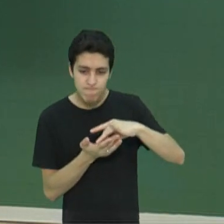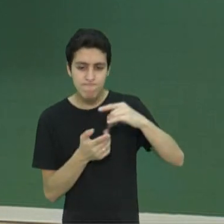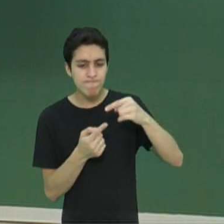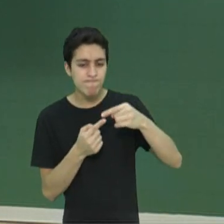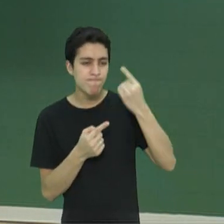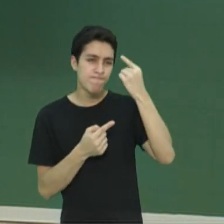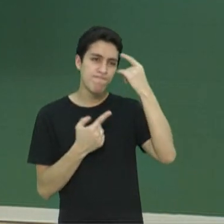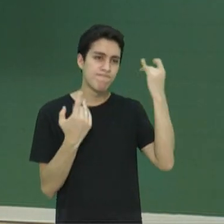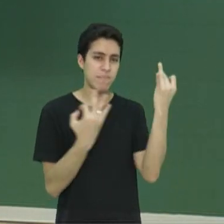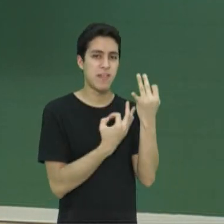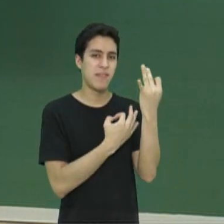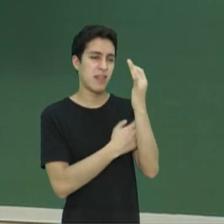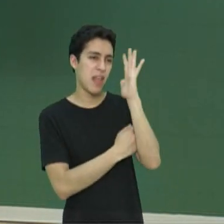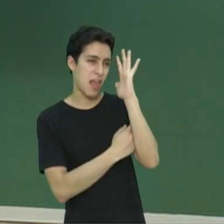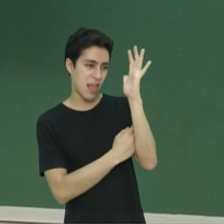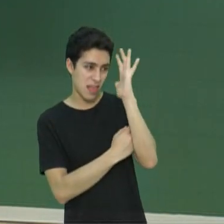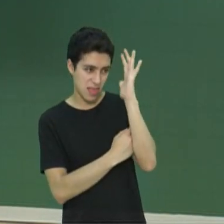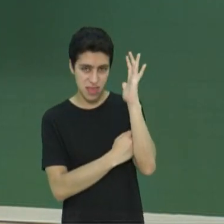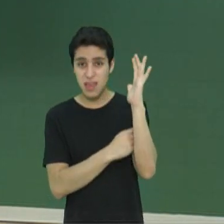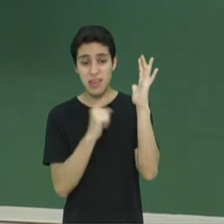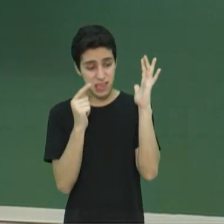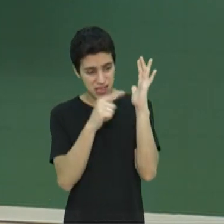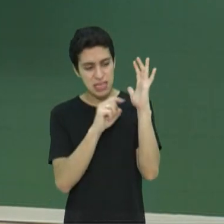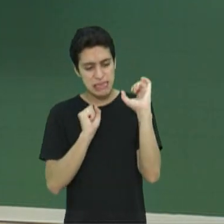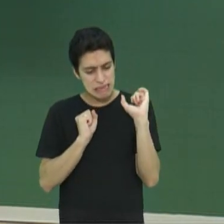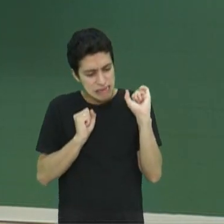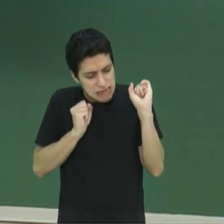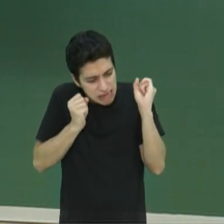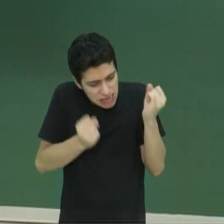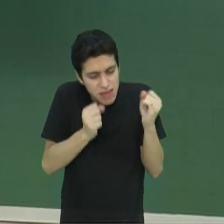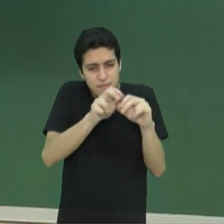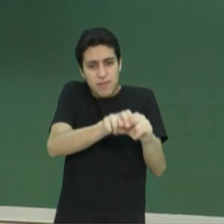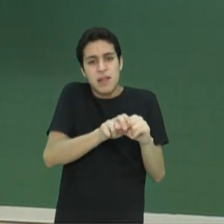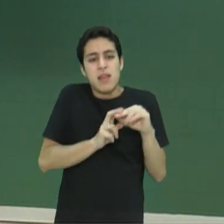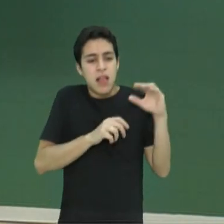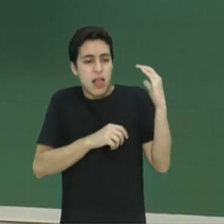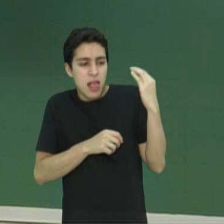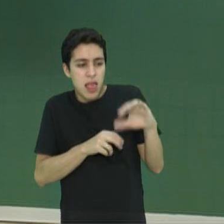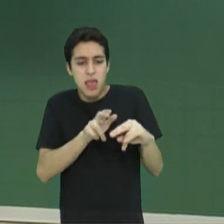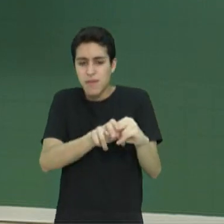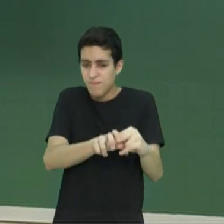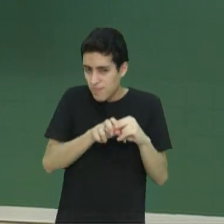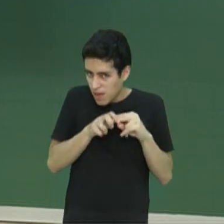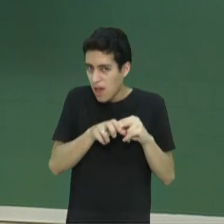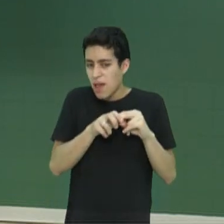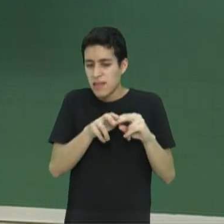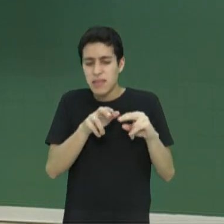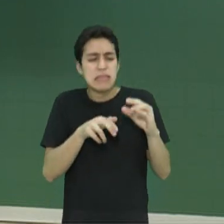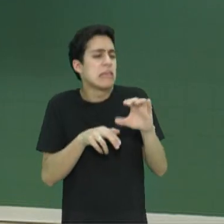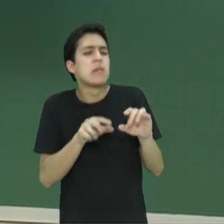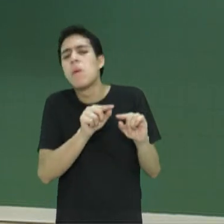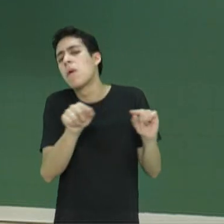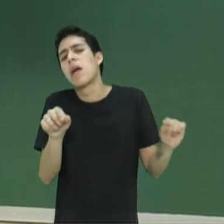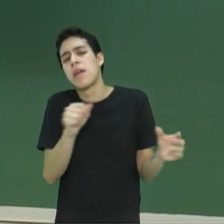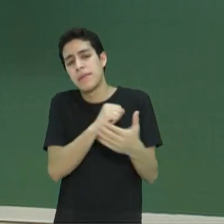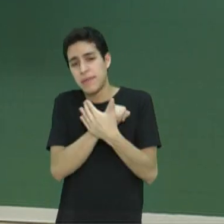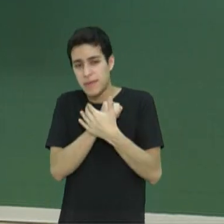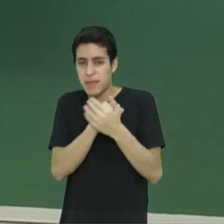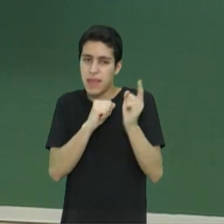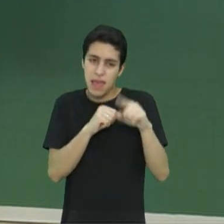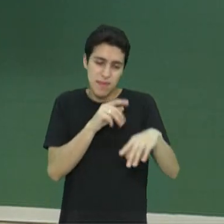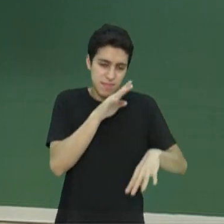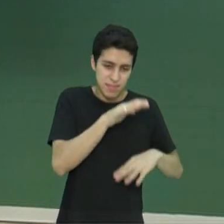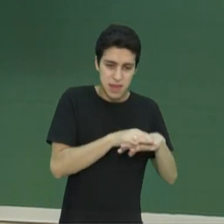mundo perfeito das ideias, o qual nós temos que fazer o esforço através da ciência. E quais as ciências que nos levam lá? Segundo Platão,